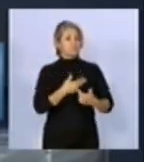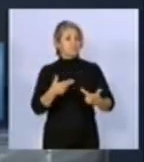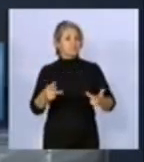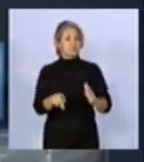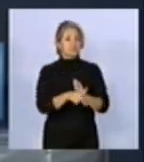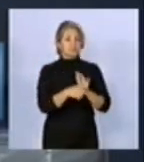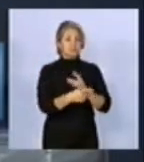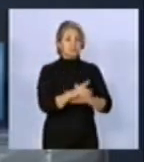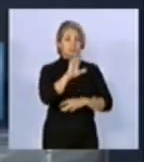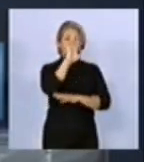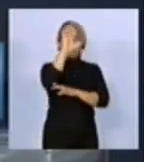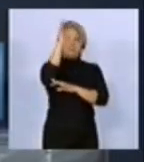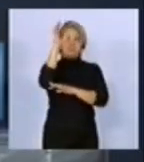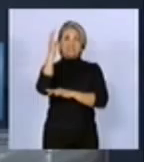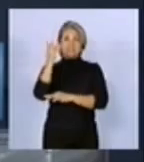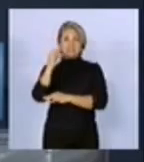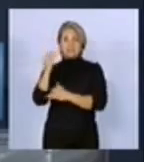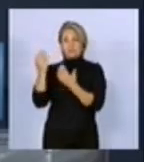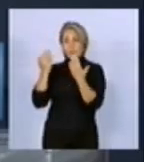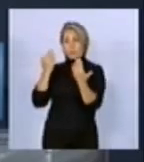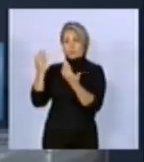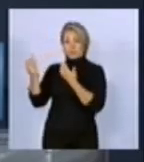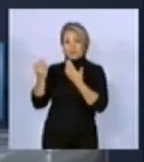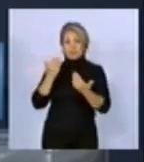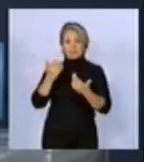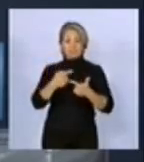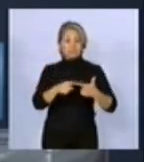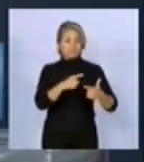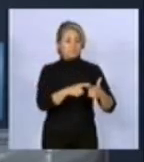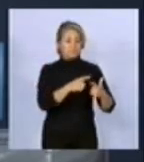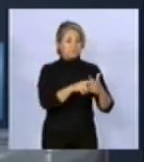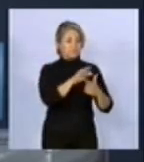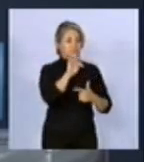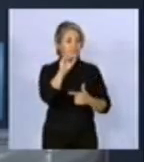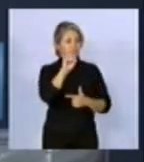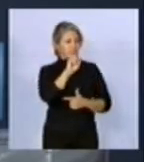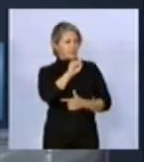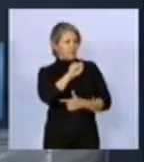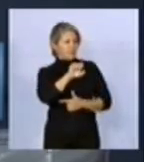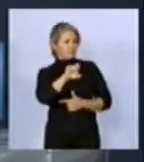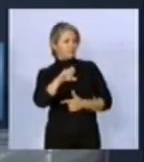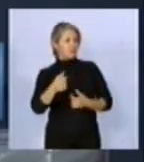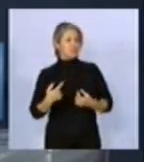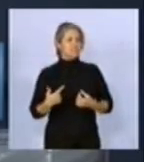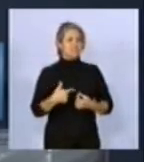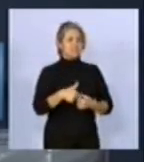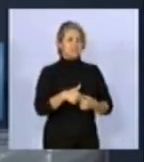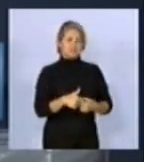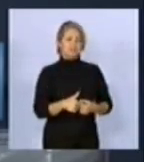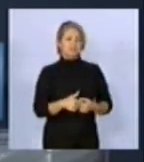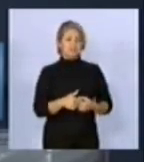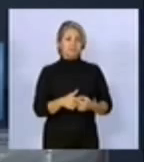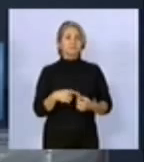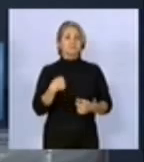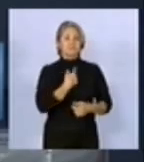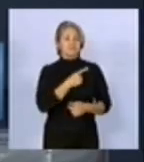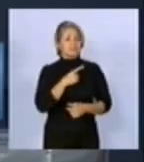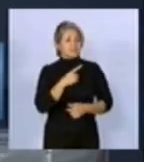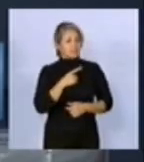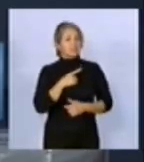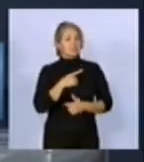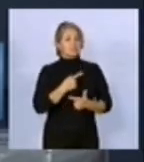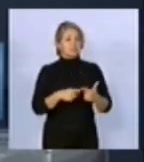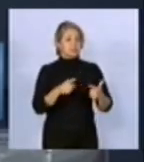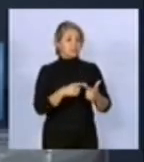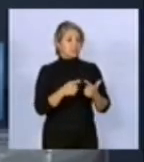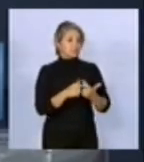atmosfera se comparados aos combustíveis fósseis assim embora tenhamos a externalidade negativa com